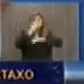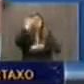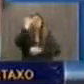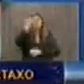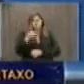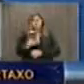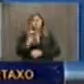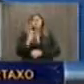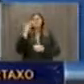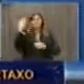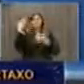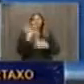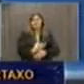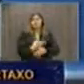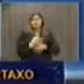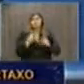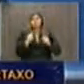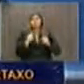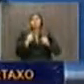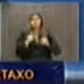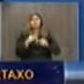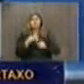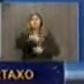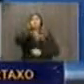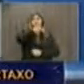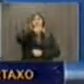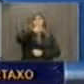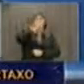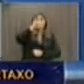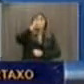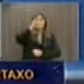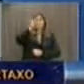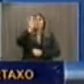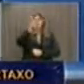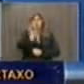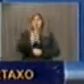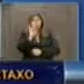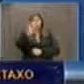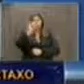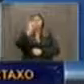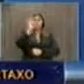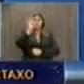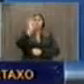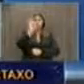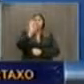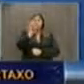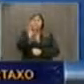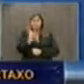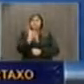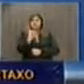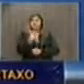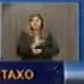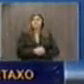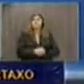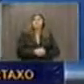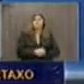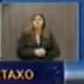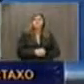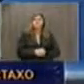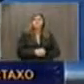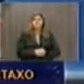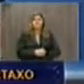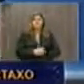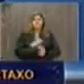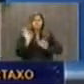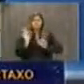disso. Esse recurso vem do orçamento, dos impostos do IPTU, do ISS, do ITBI, do Fundo de Participação do Município. Então, a gente